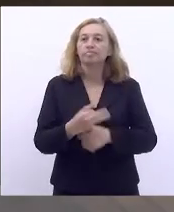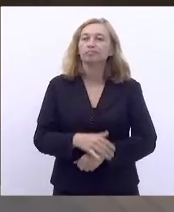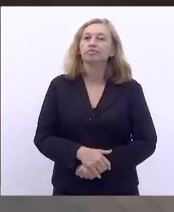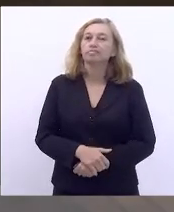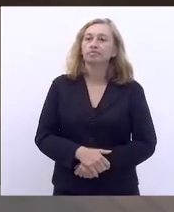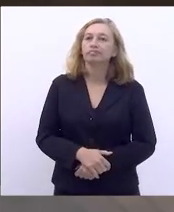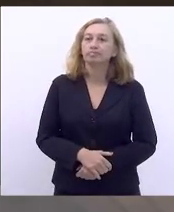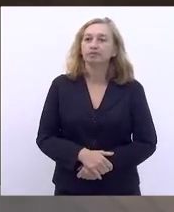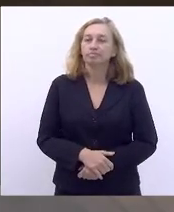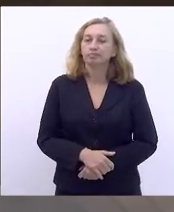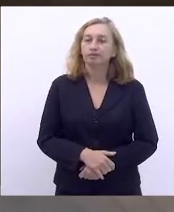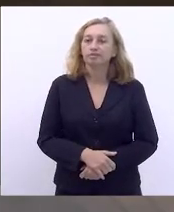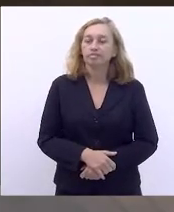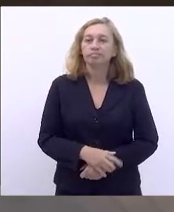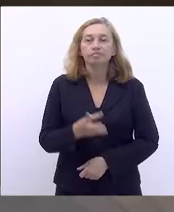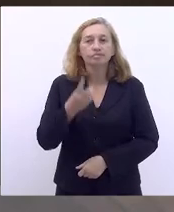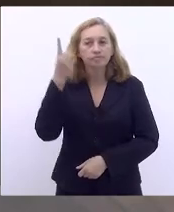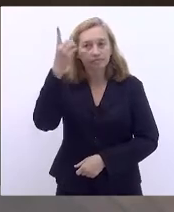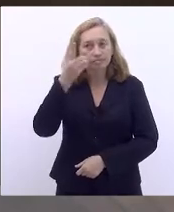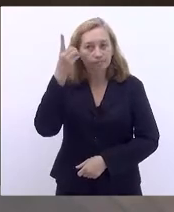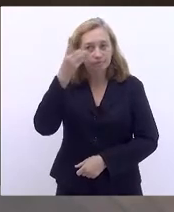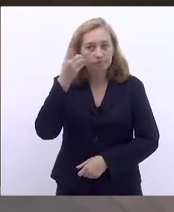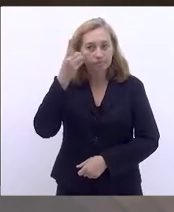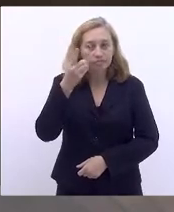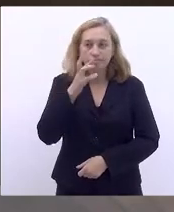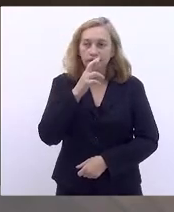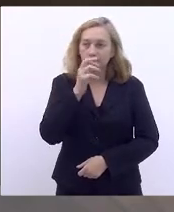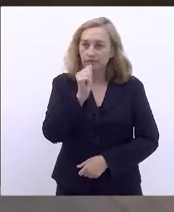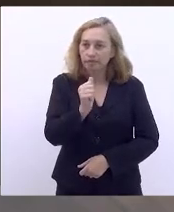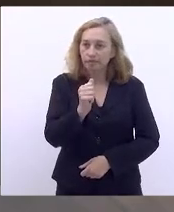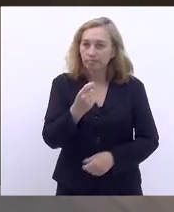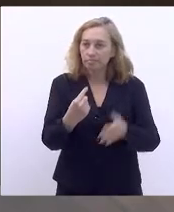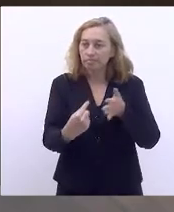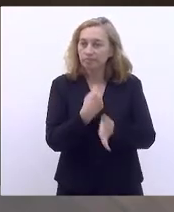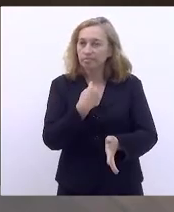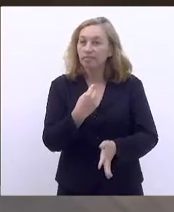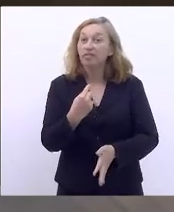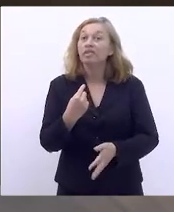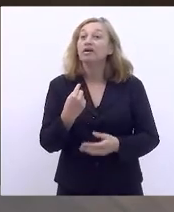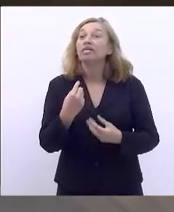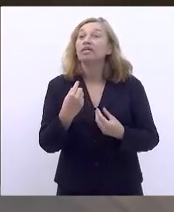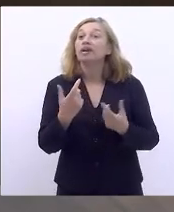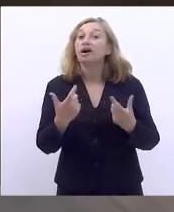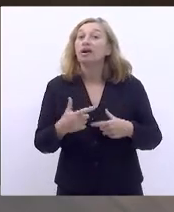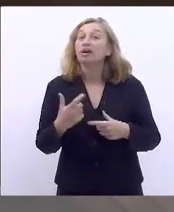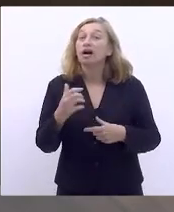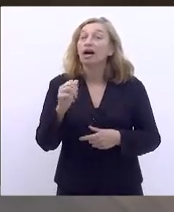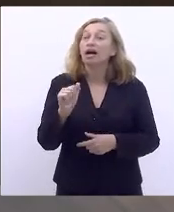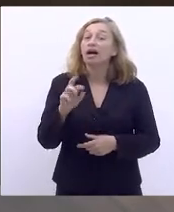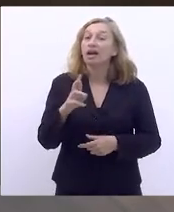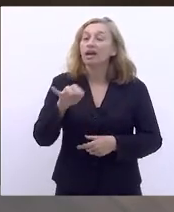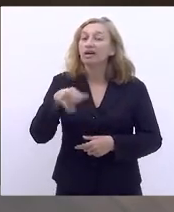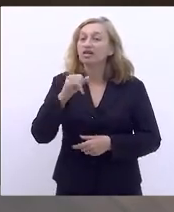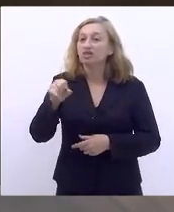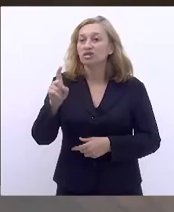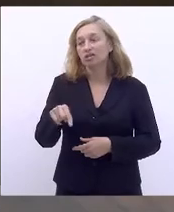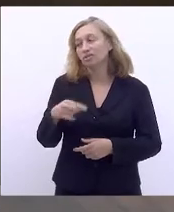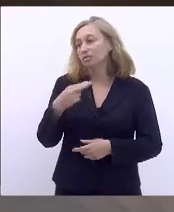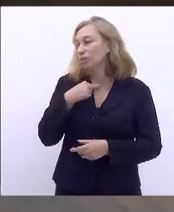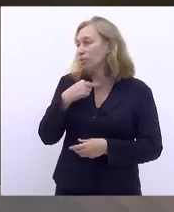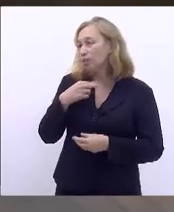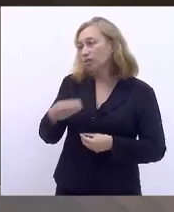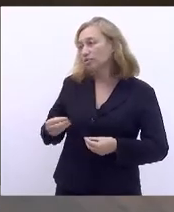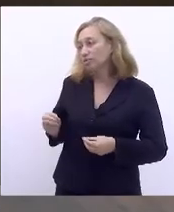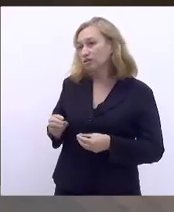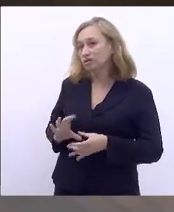Acarajé. Né? O deputado Rodrigo Amorim me perguntou, tia Ju, cadê Acarajé? Eu não pude trazer, porque, deputado Rodrigo